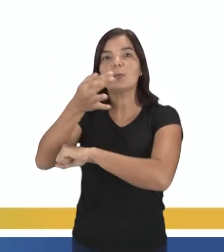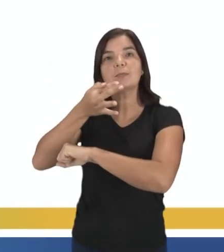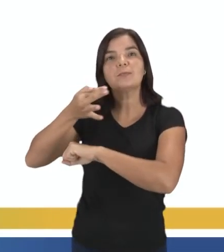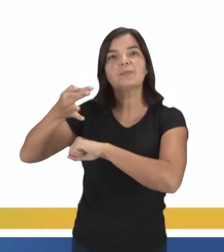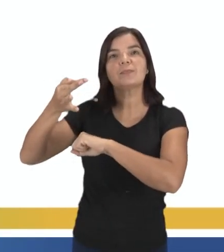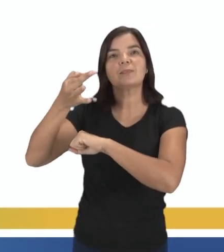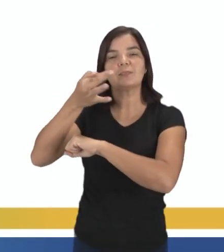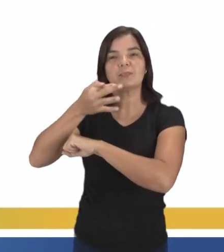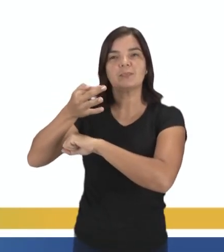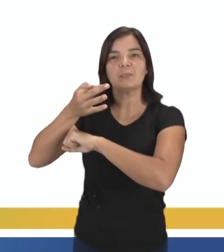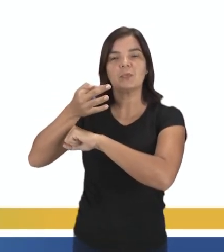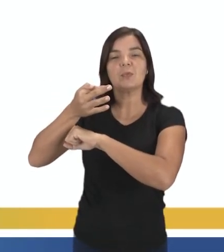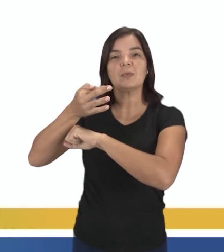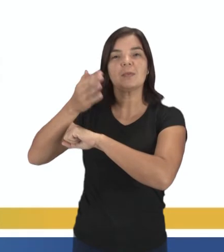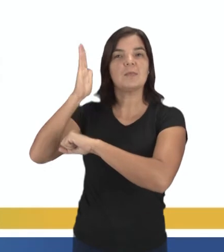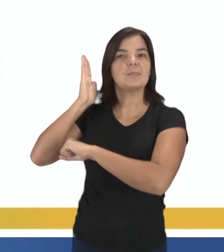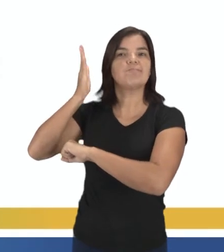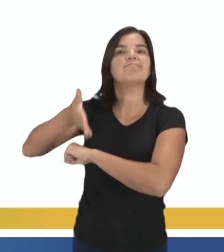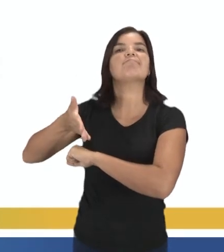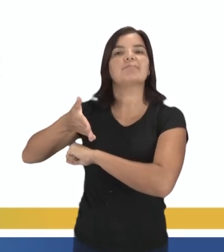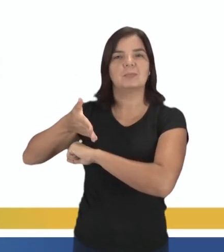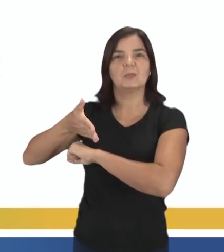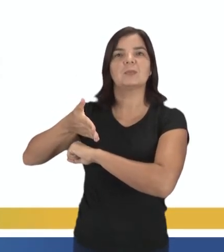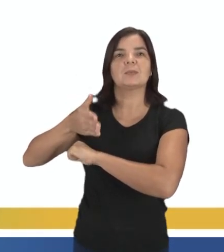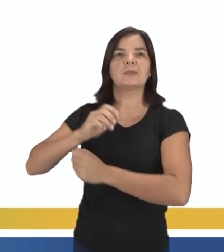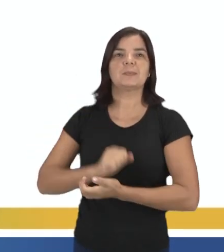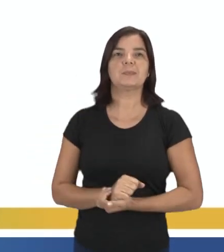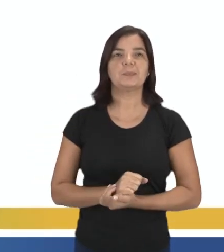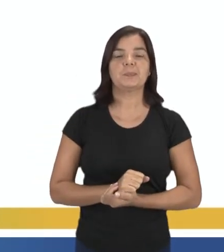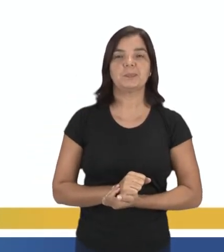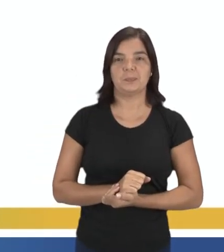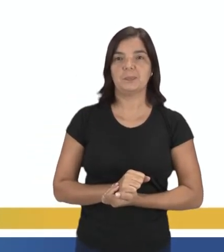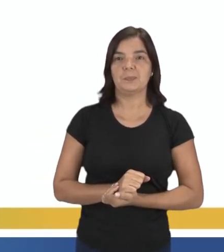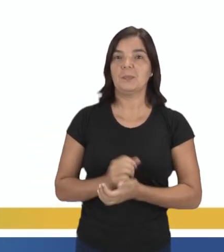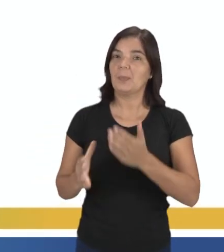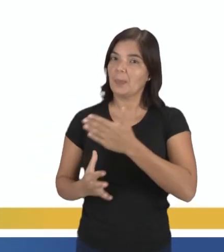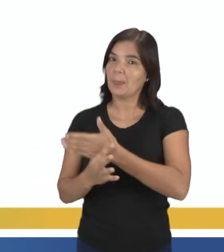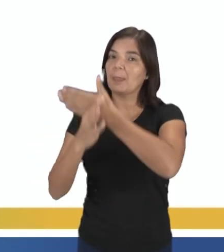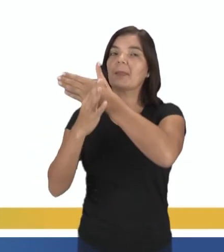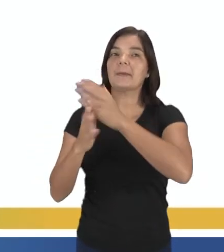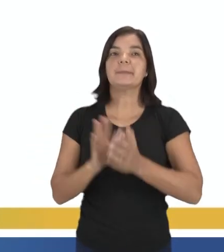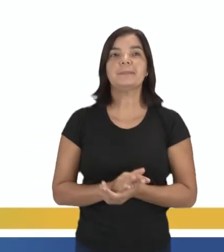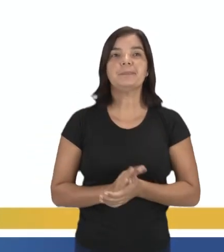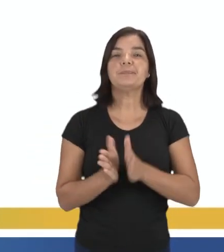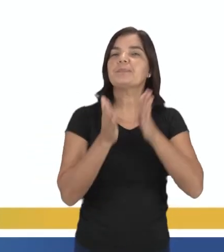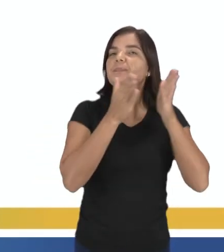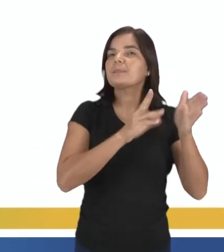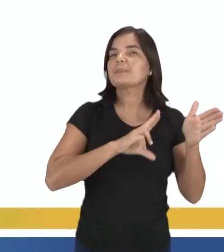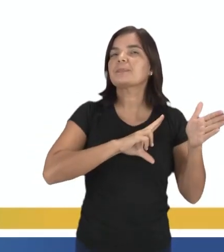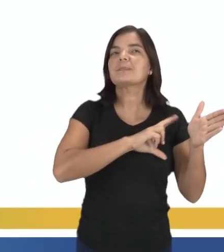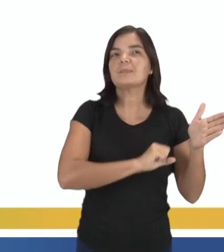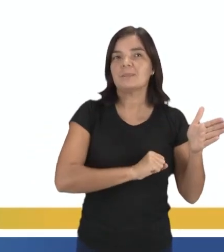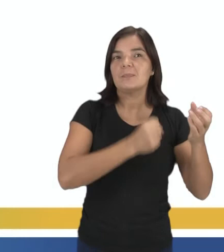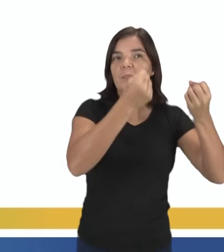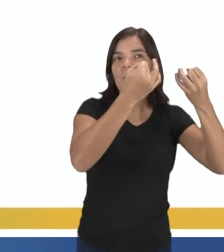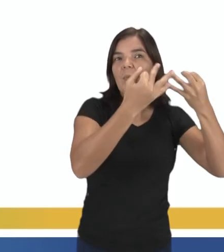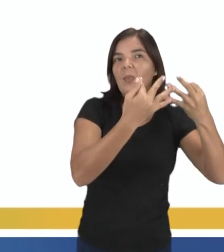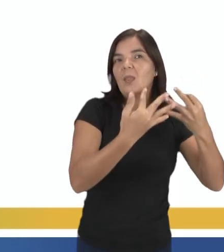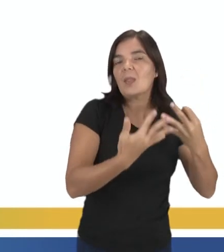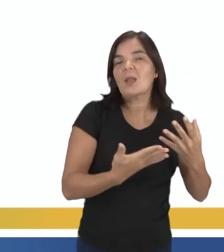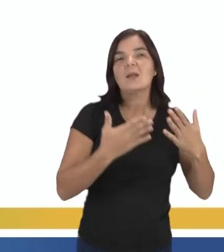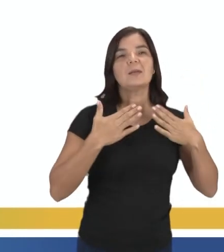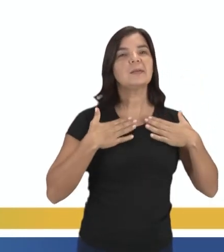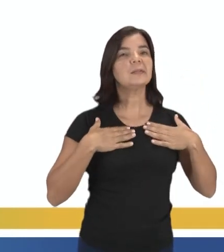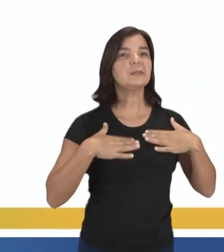A linguagem ela é curta e direta. Daí o nome realismo. E como que é a narrativa,